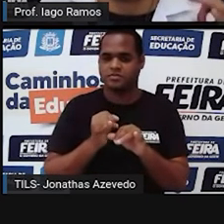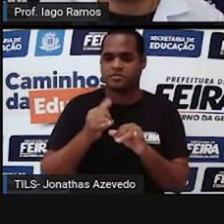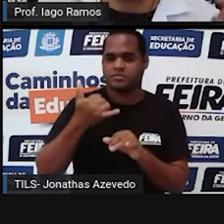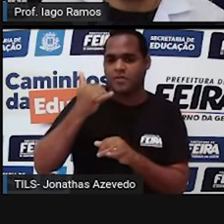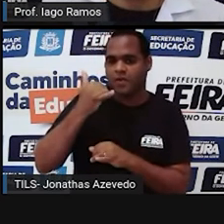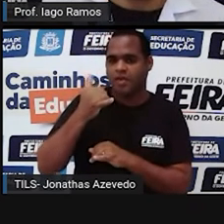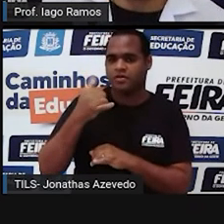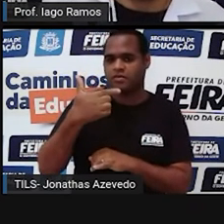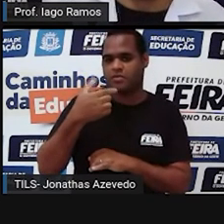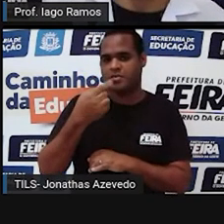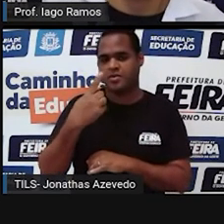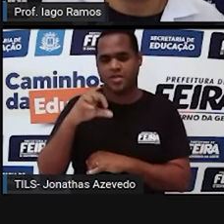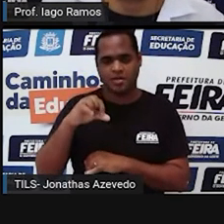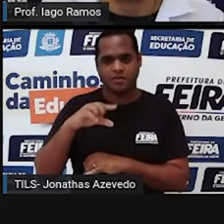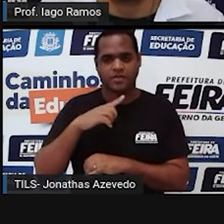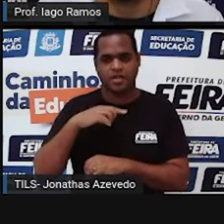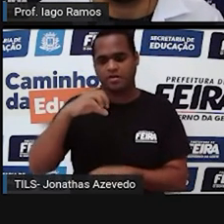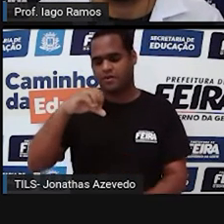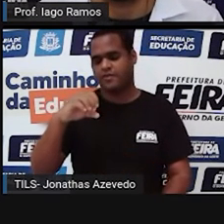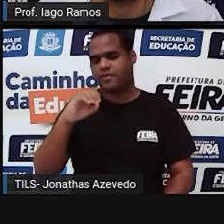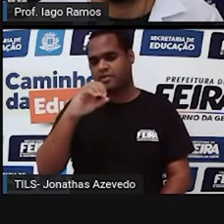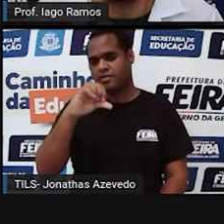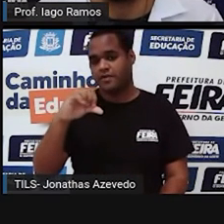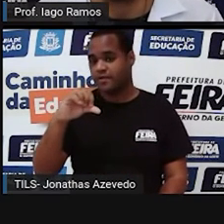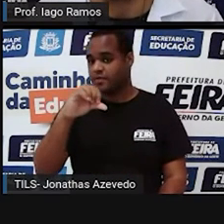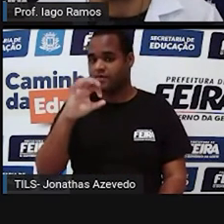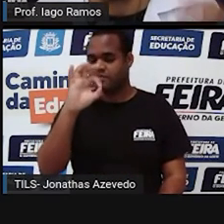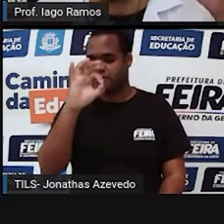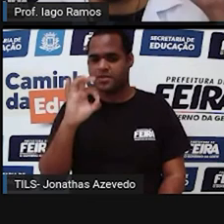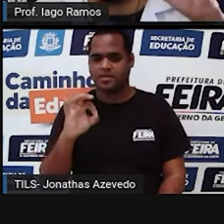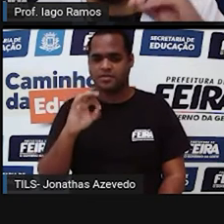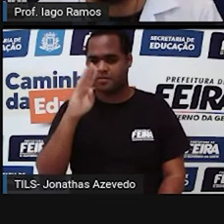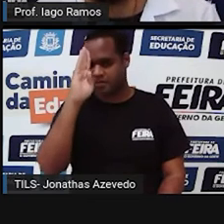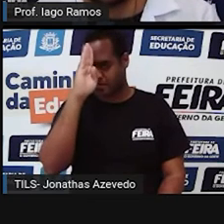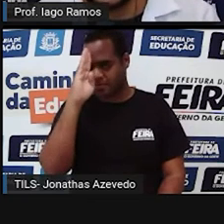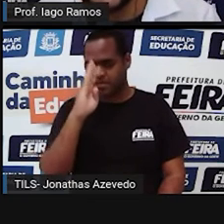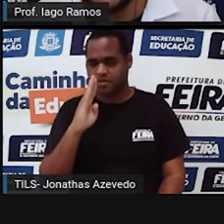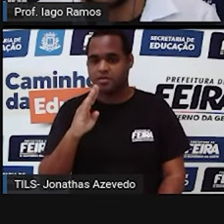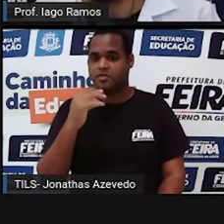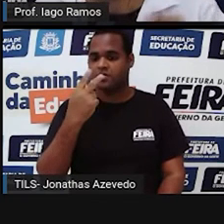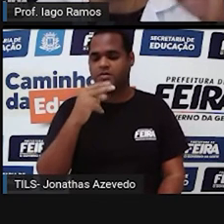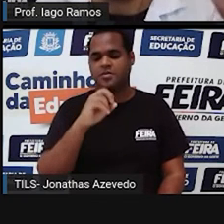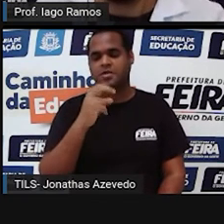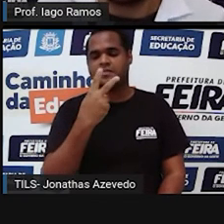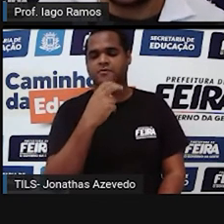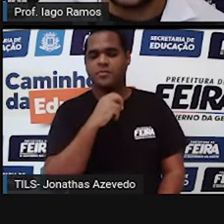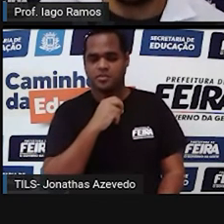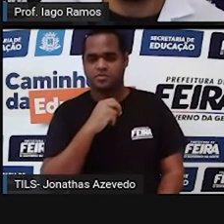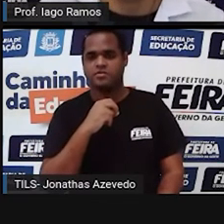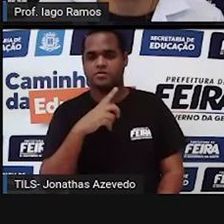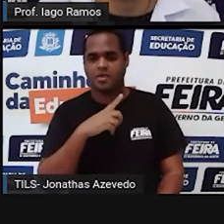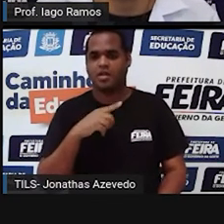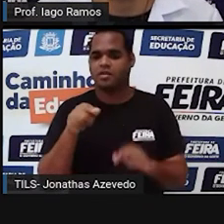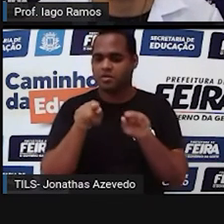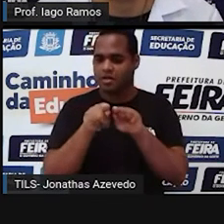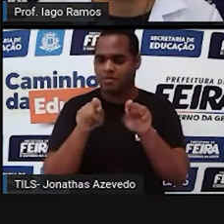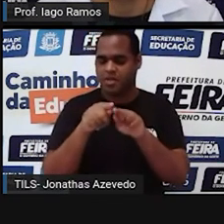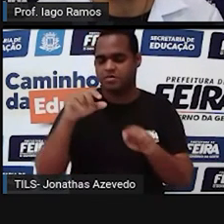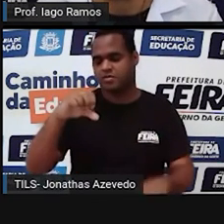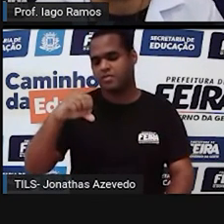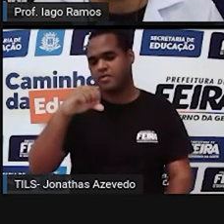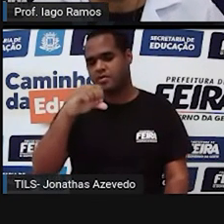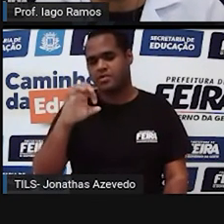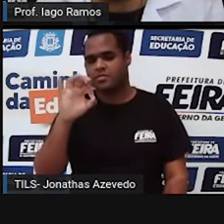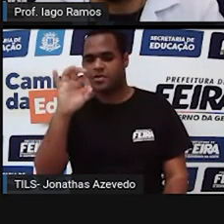2019, 99% da população brasileira, né? Em 2020, também